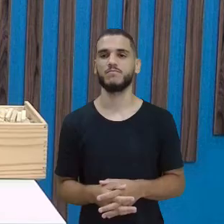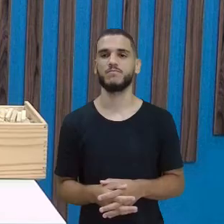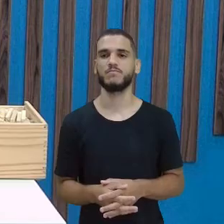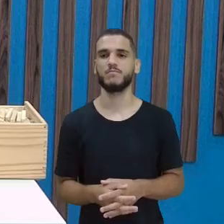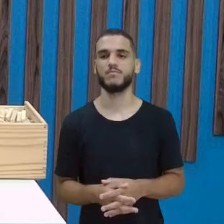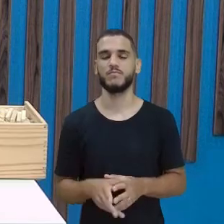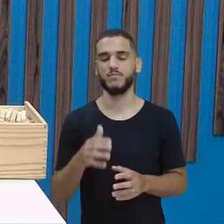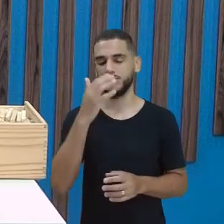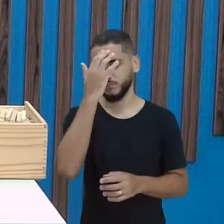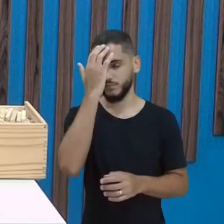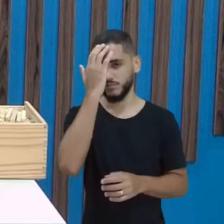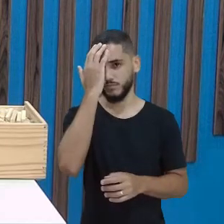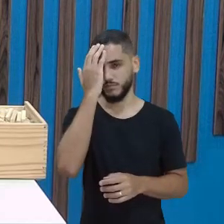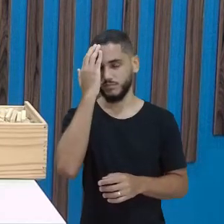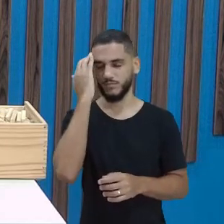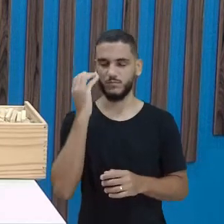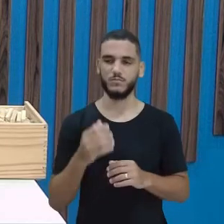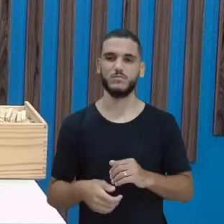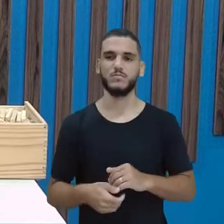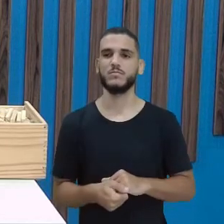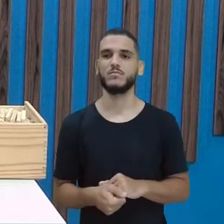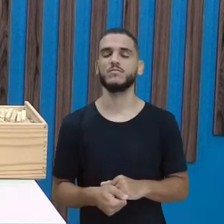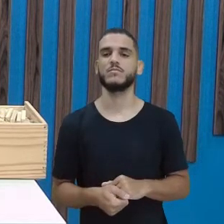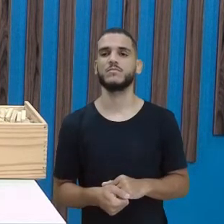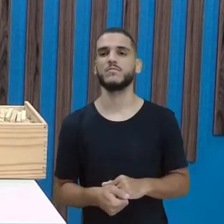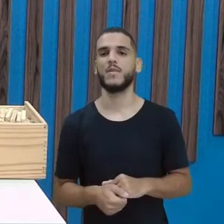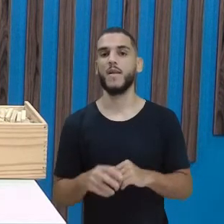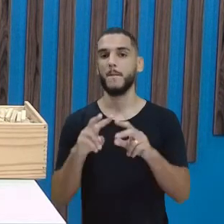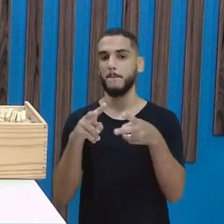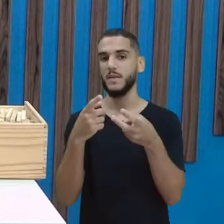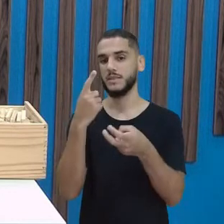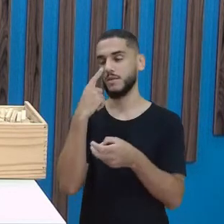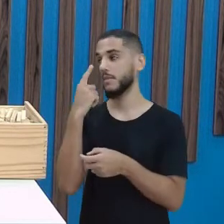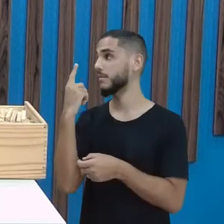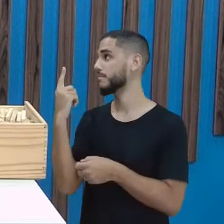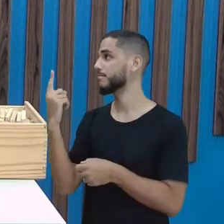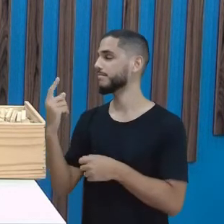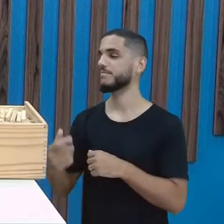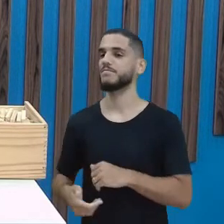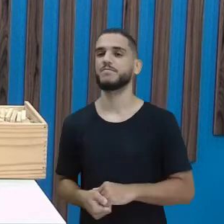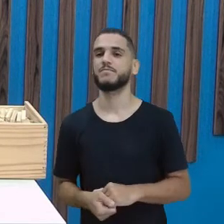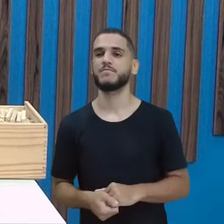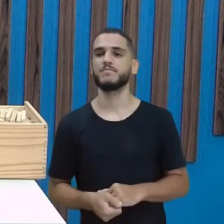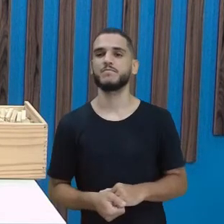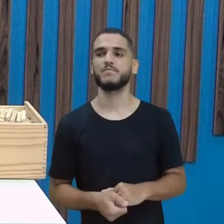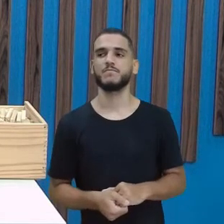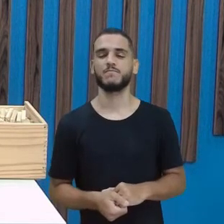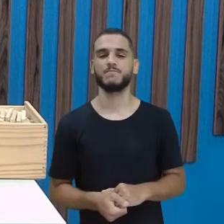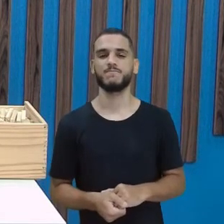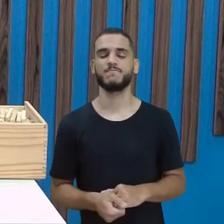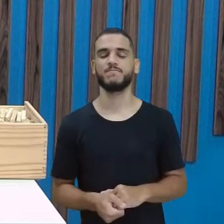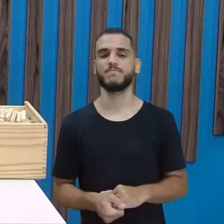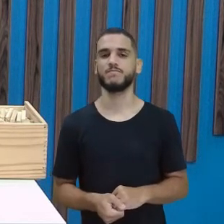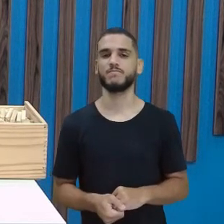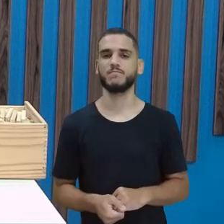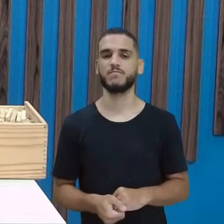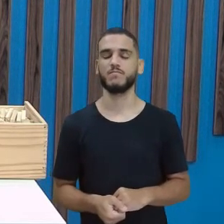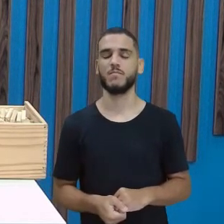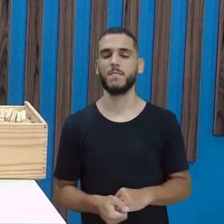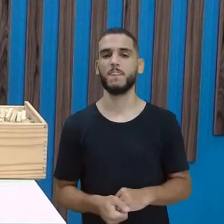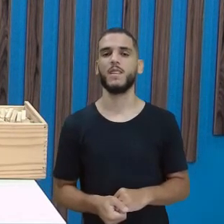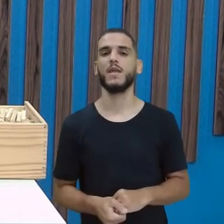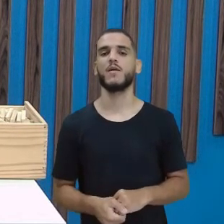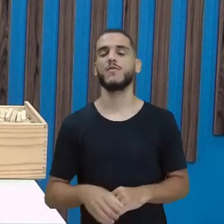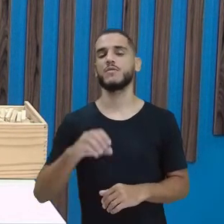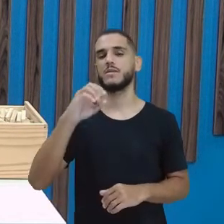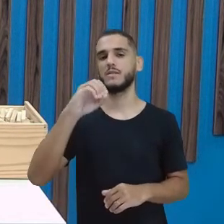direitinho quem é unidade na unidade, quem é dezena na dezena, tá certo? Olha só, olha a mágica aí, viram? Então, o 0, que